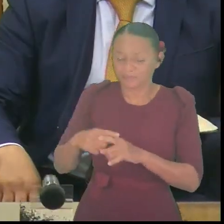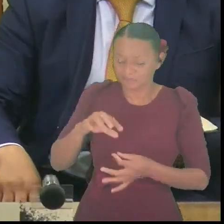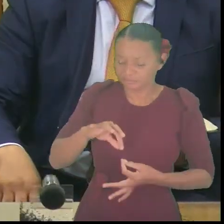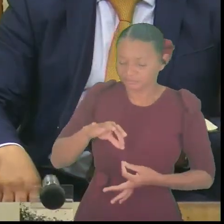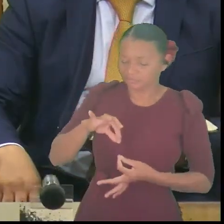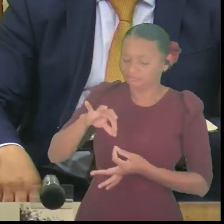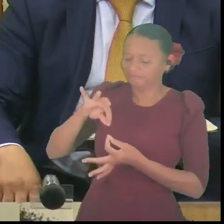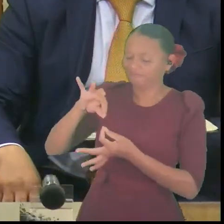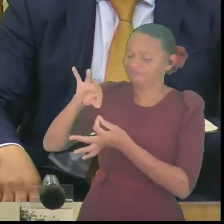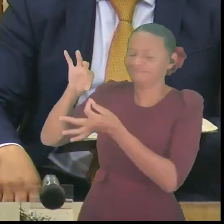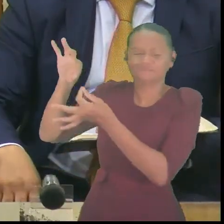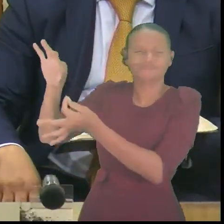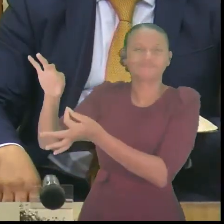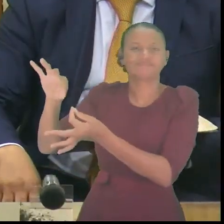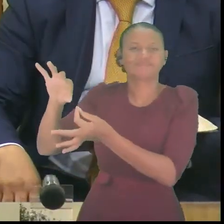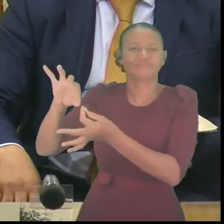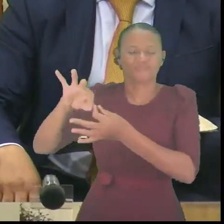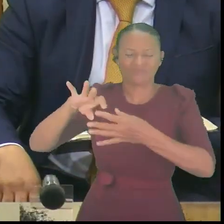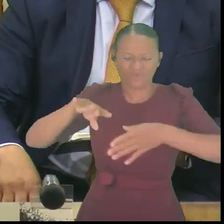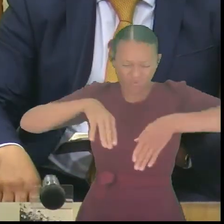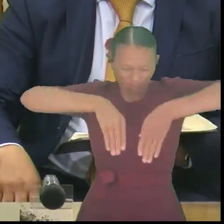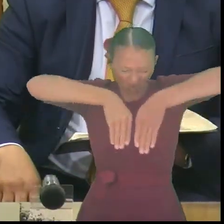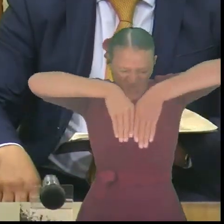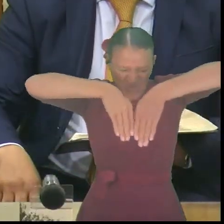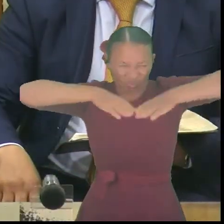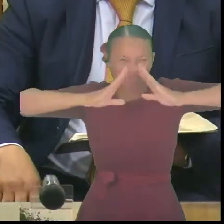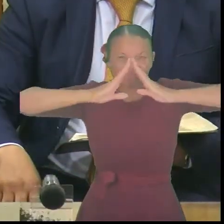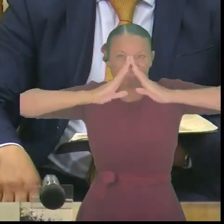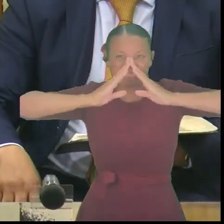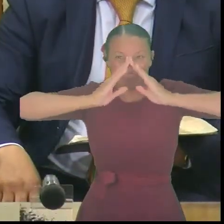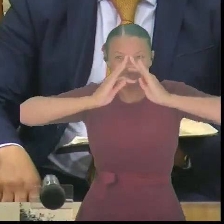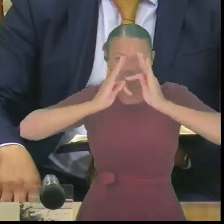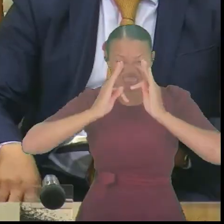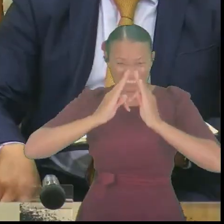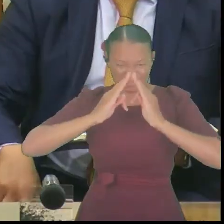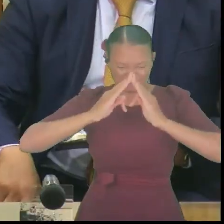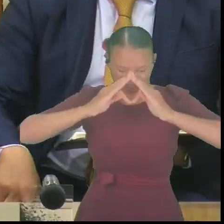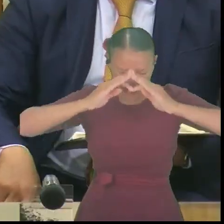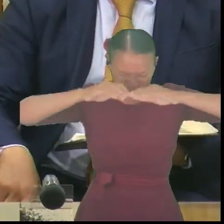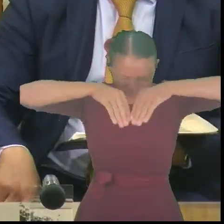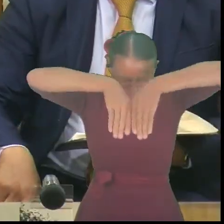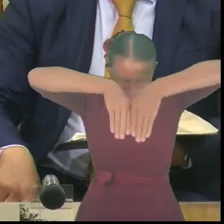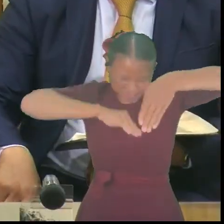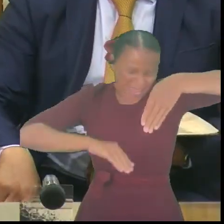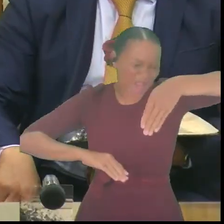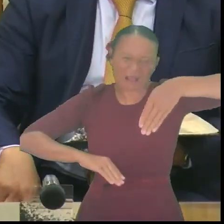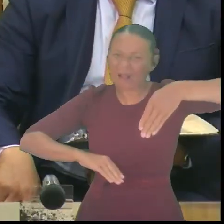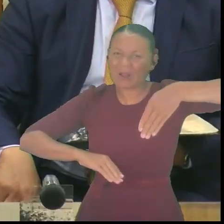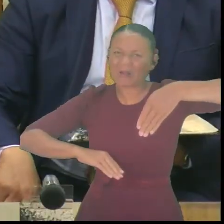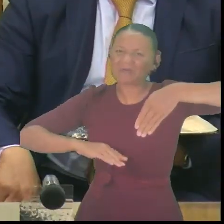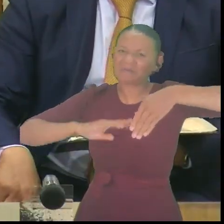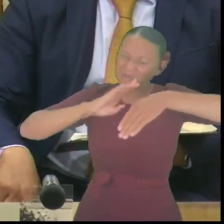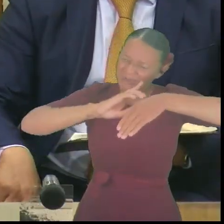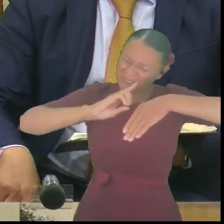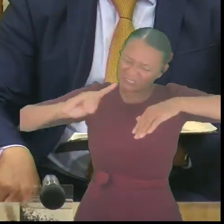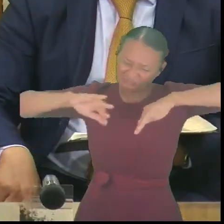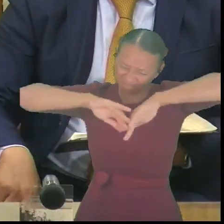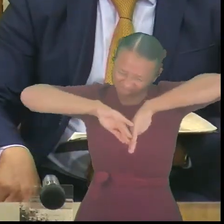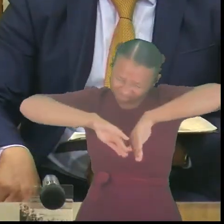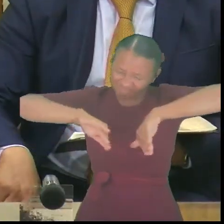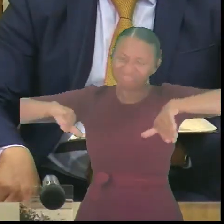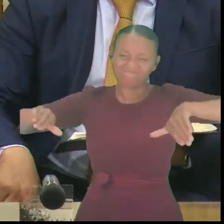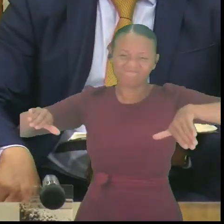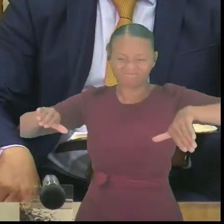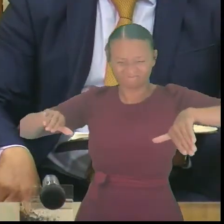Espírito, a Bíblia diz que o véu do templo se rasgou de alto a baixo, e Deus abriu o caminho para que